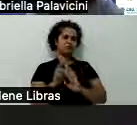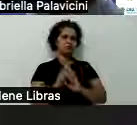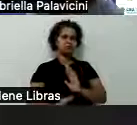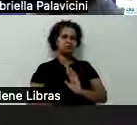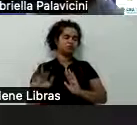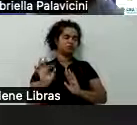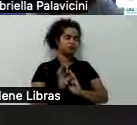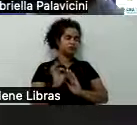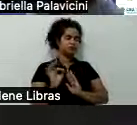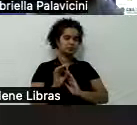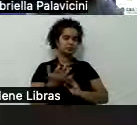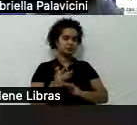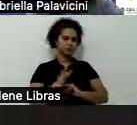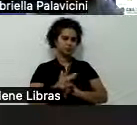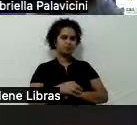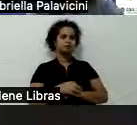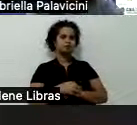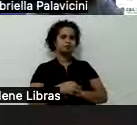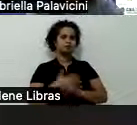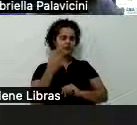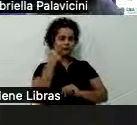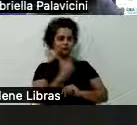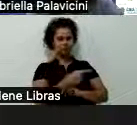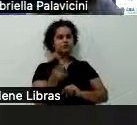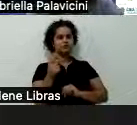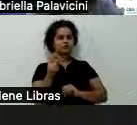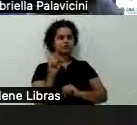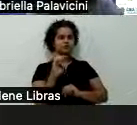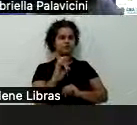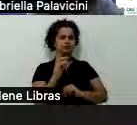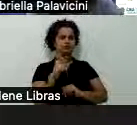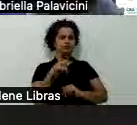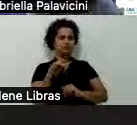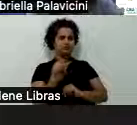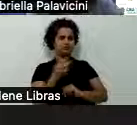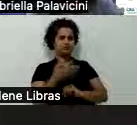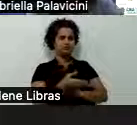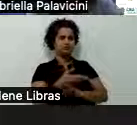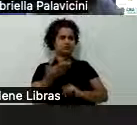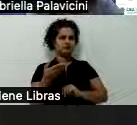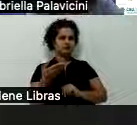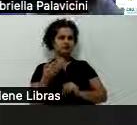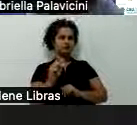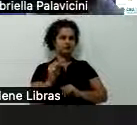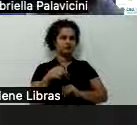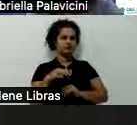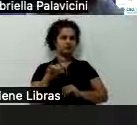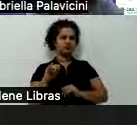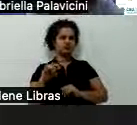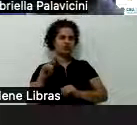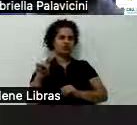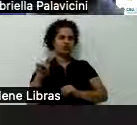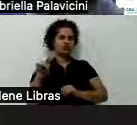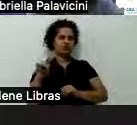menos esses casos em que Santiago do Chile criou uma legislação, né? Uma legislação,